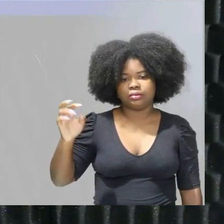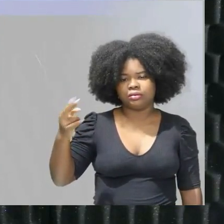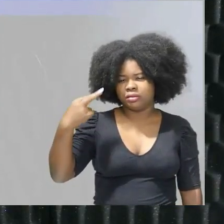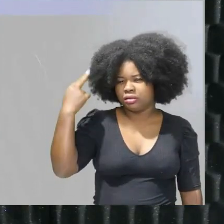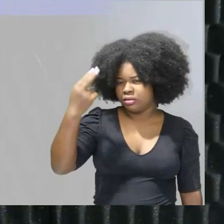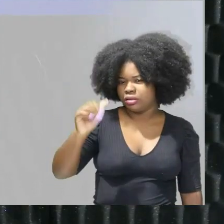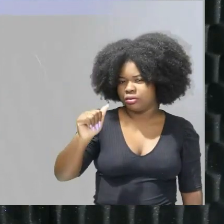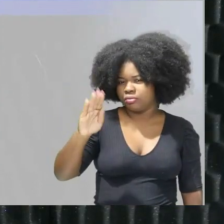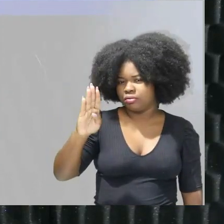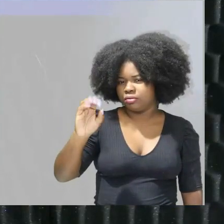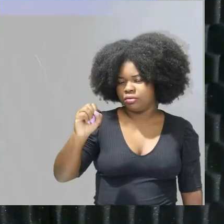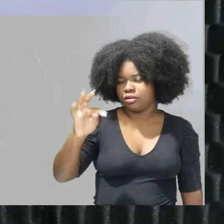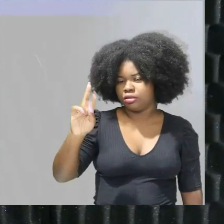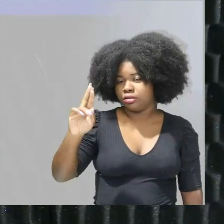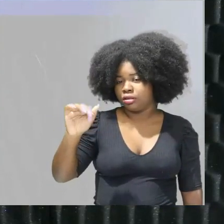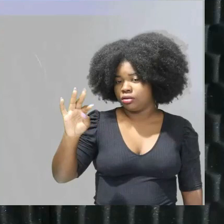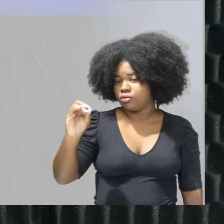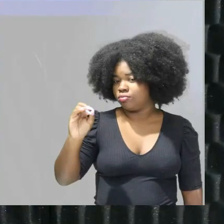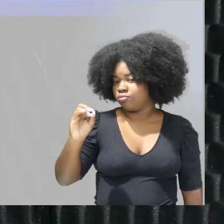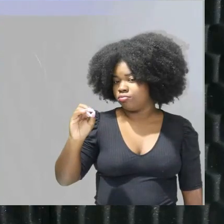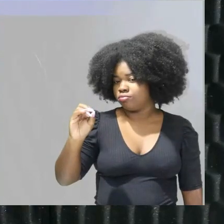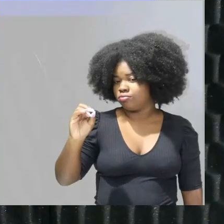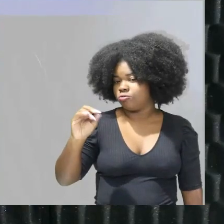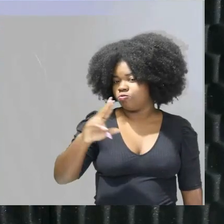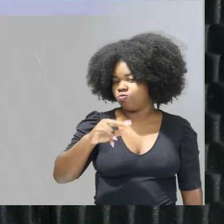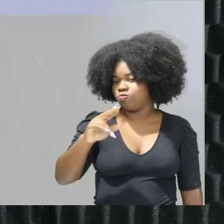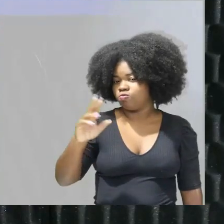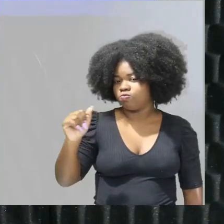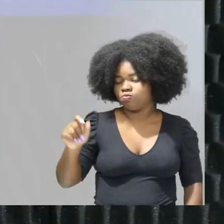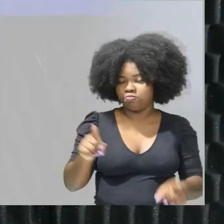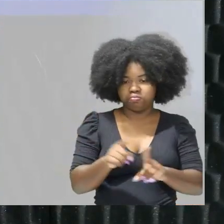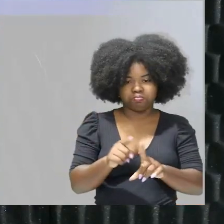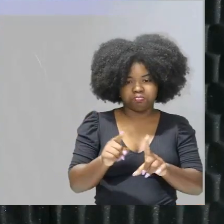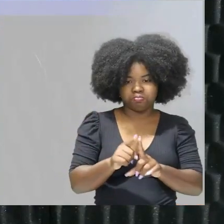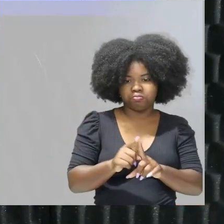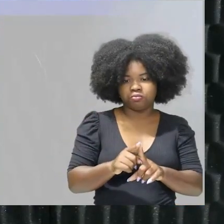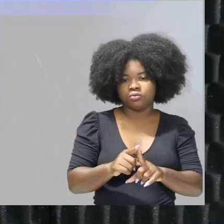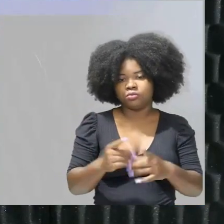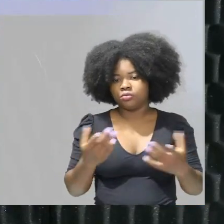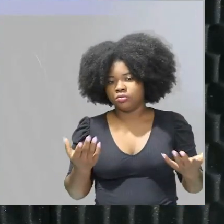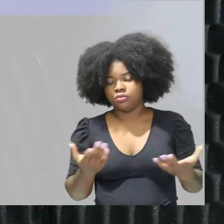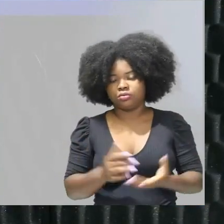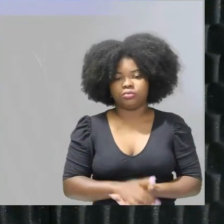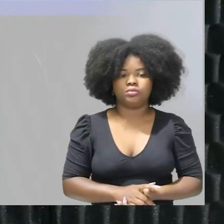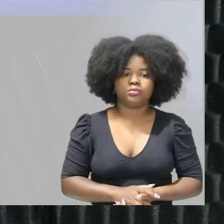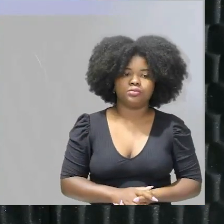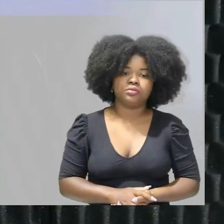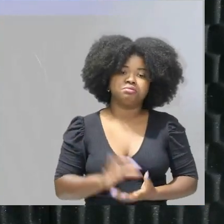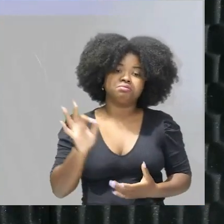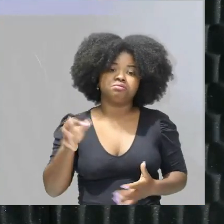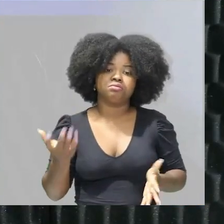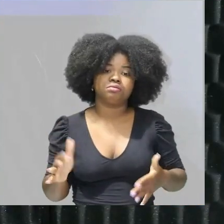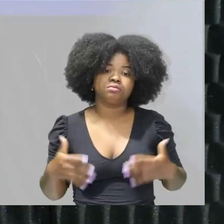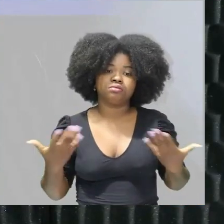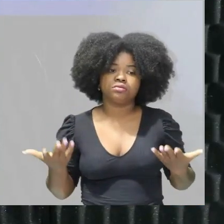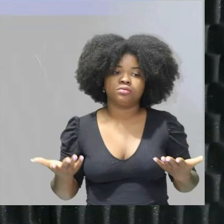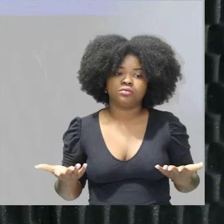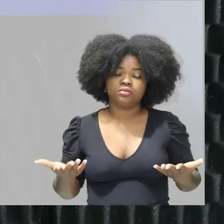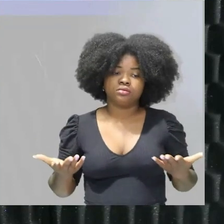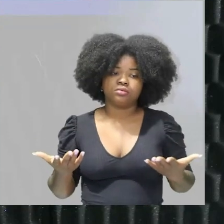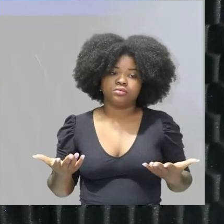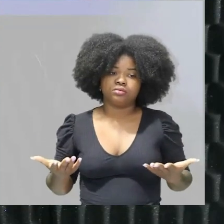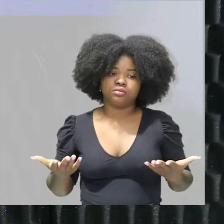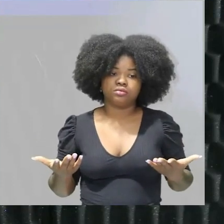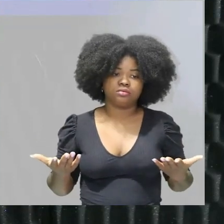abstrato Ficaria um pouco mais ali para a questão do inatismo para o racionalismo Então o que a única